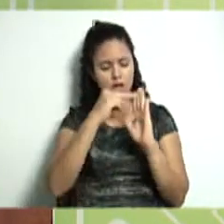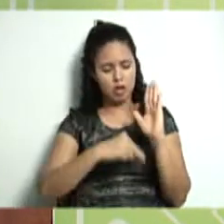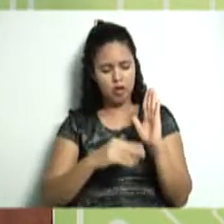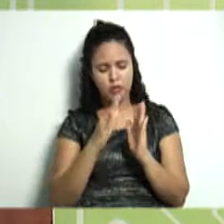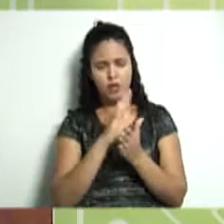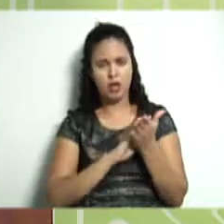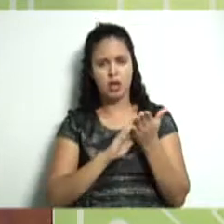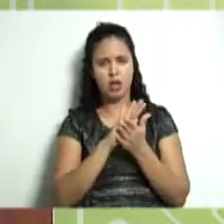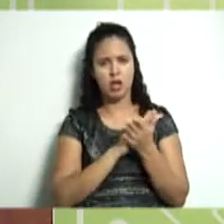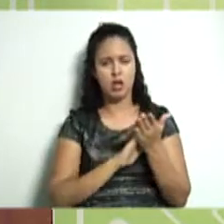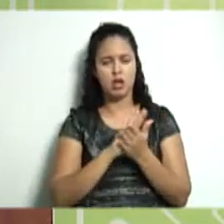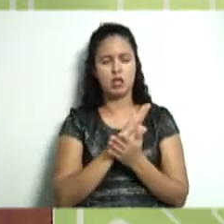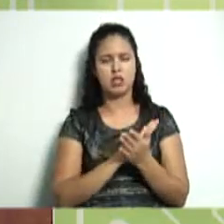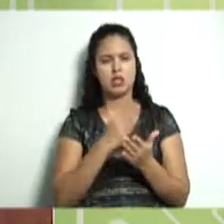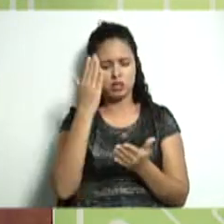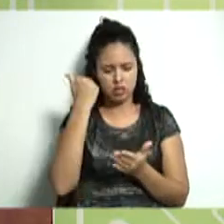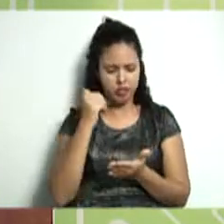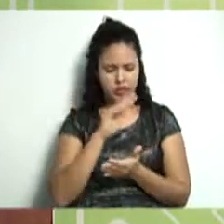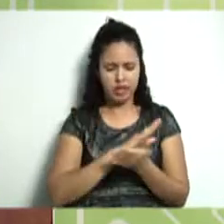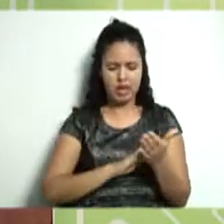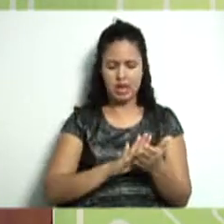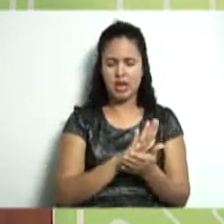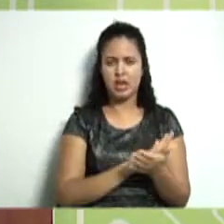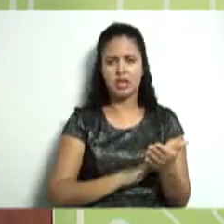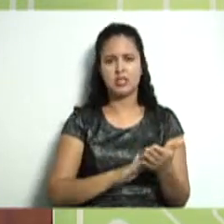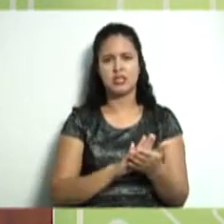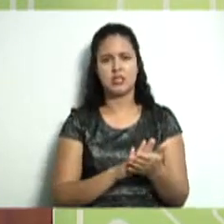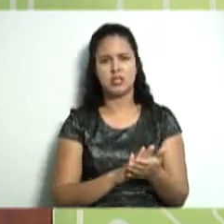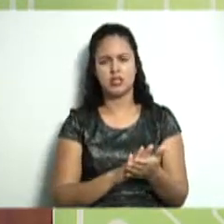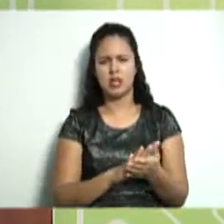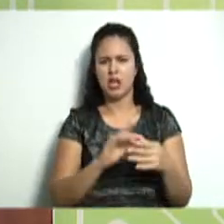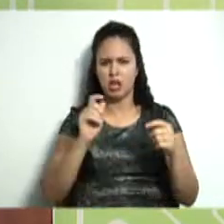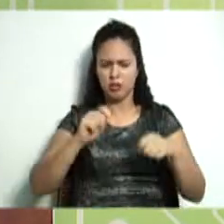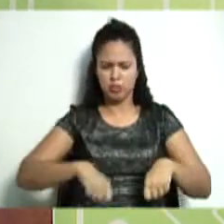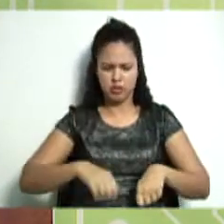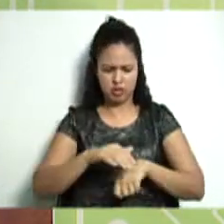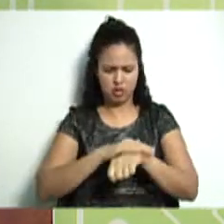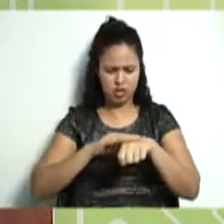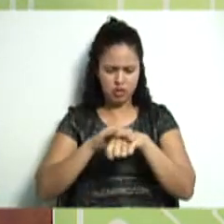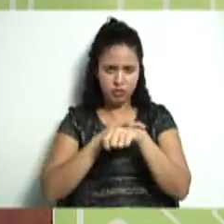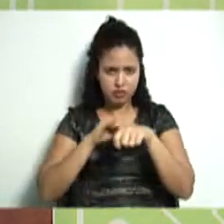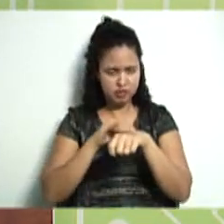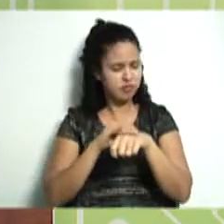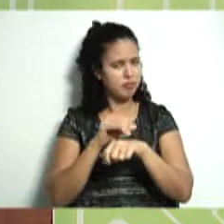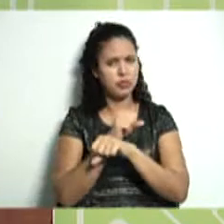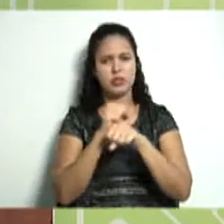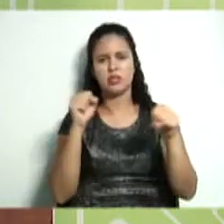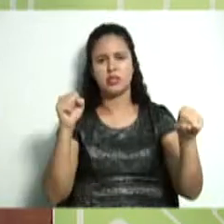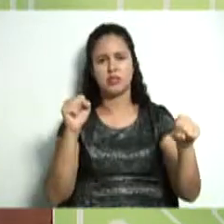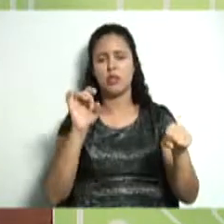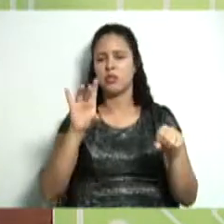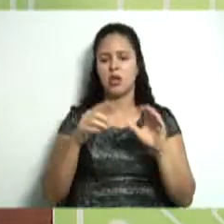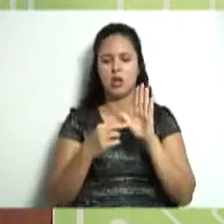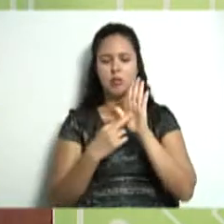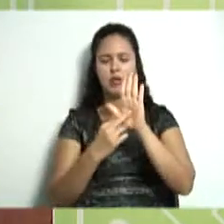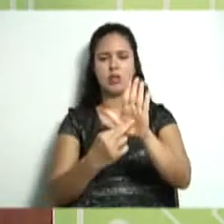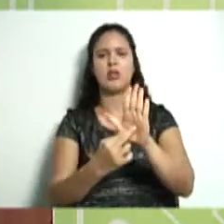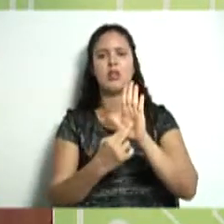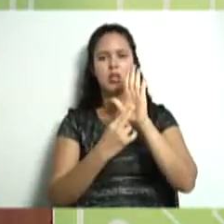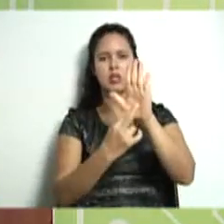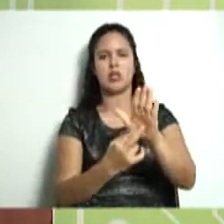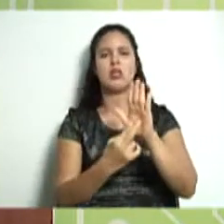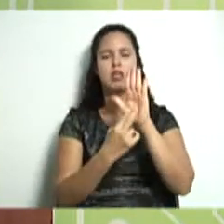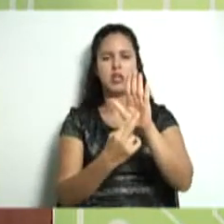empregado, como foi utilizado, então ela não tem um poder de conversa, né? Acaba só sendo apresentada e a pessoa